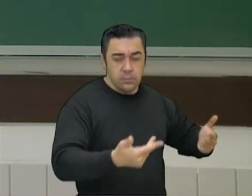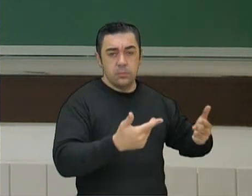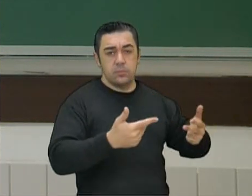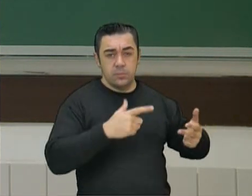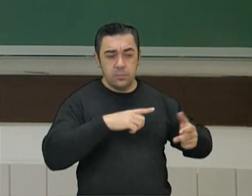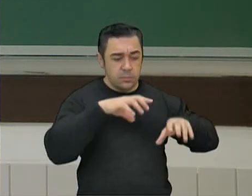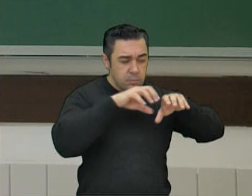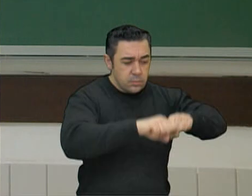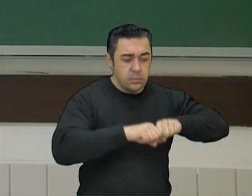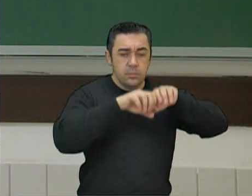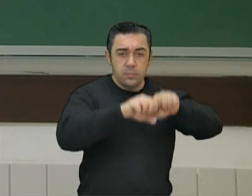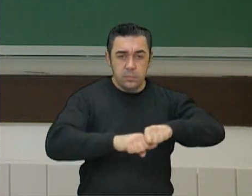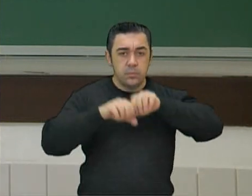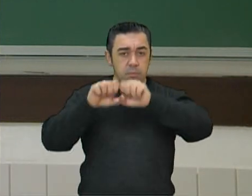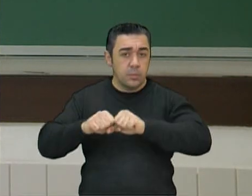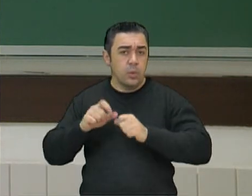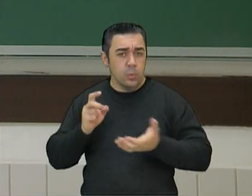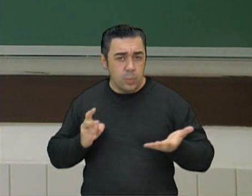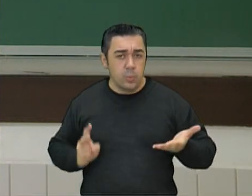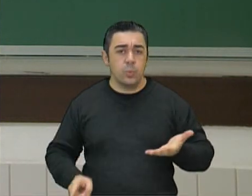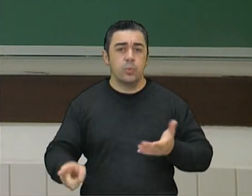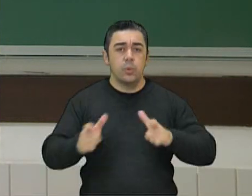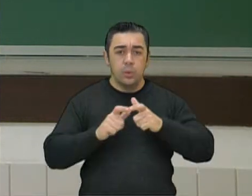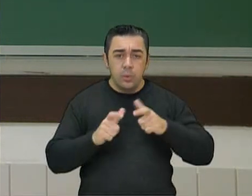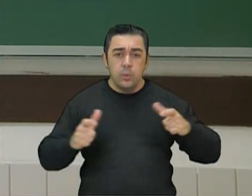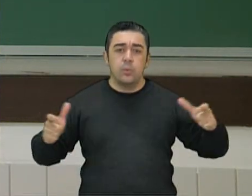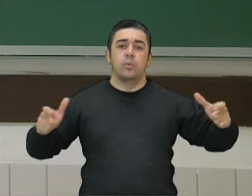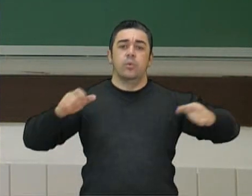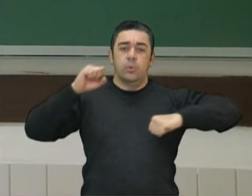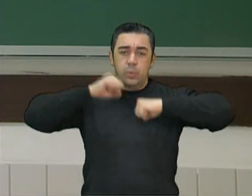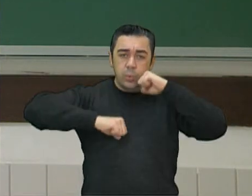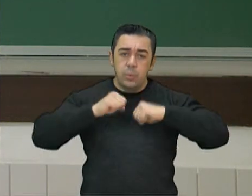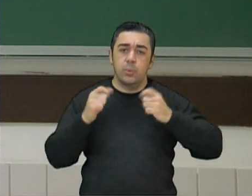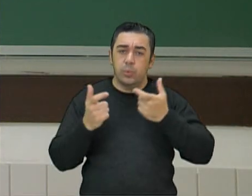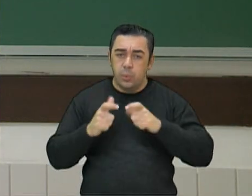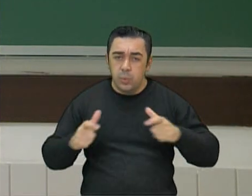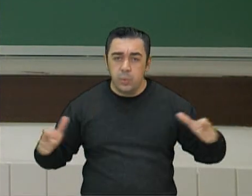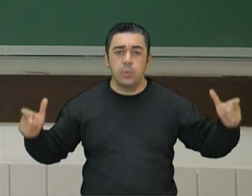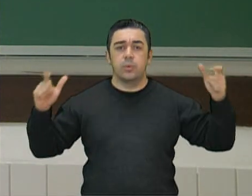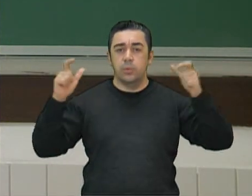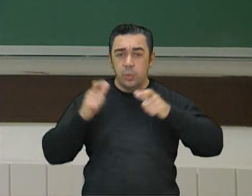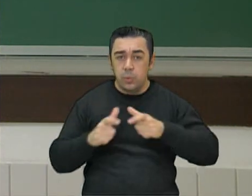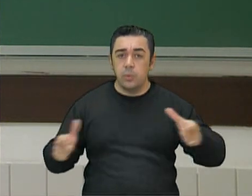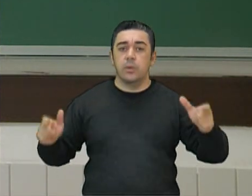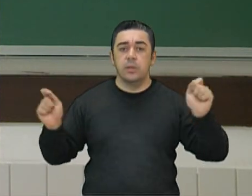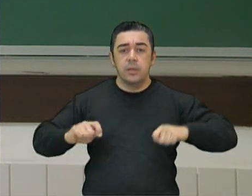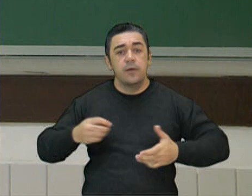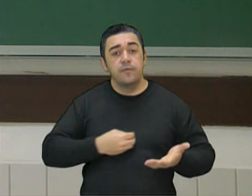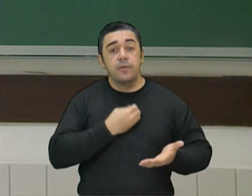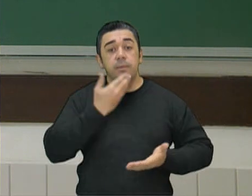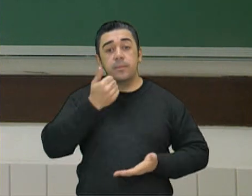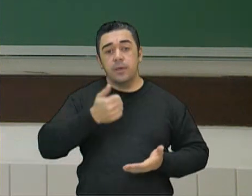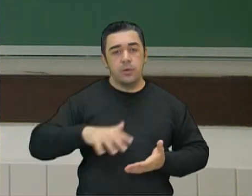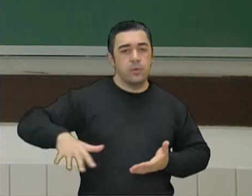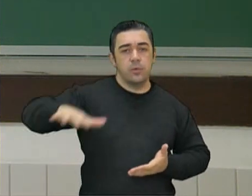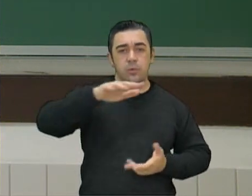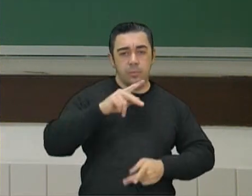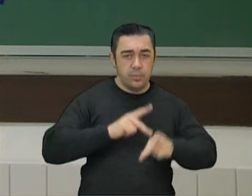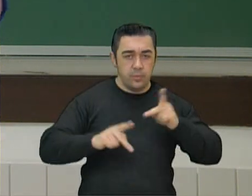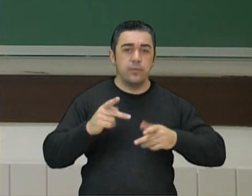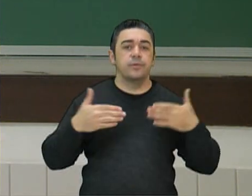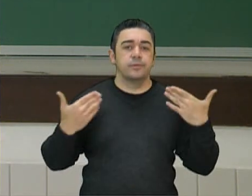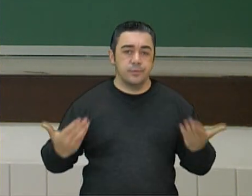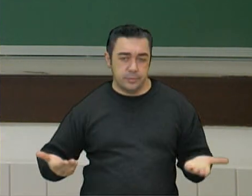solos férteis, para continuar aumentando essa produção industrial e dar condições de vida para a população. Então a Manchúria